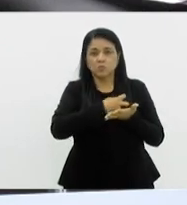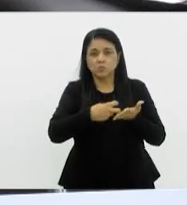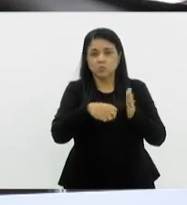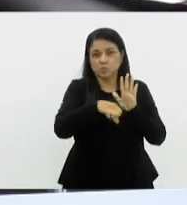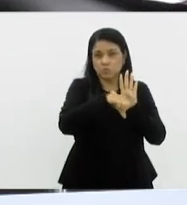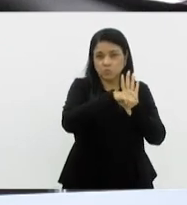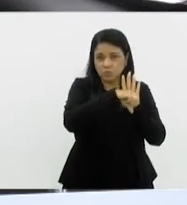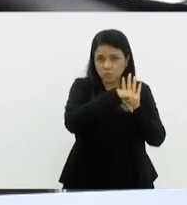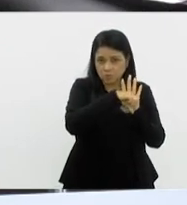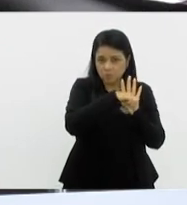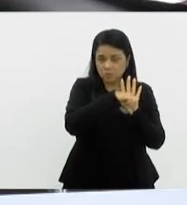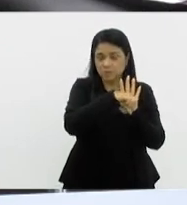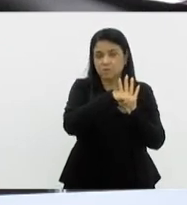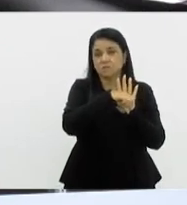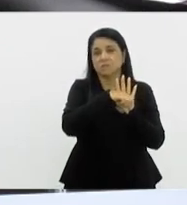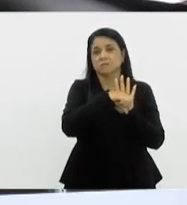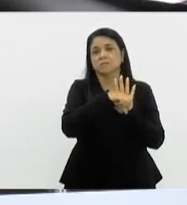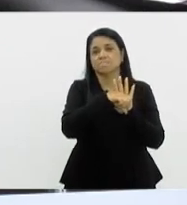um potencial